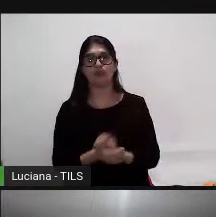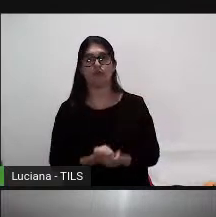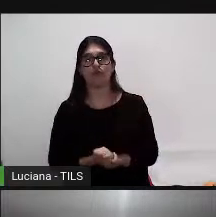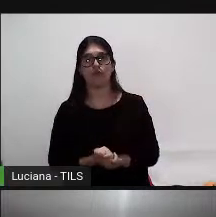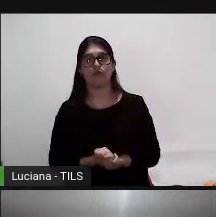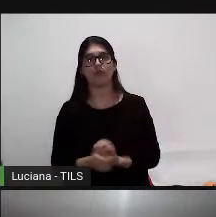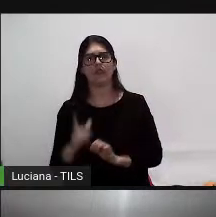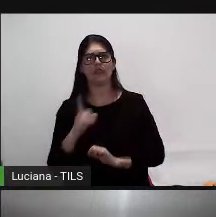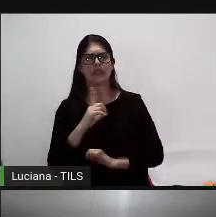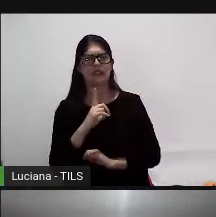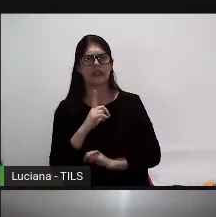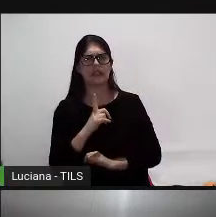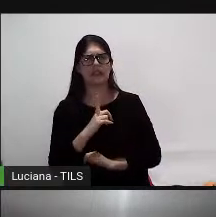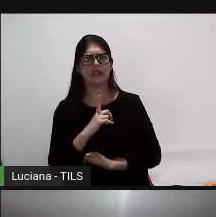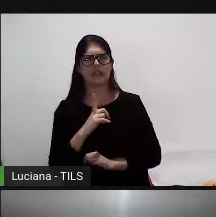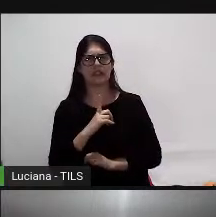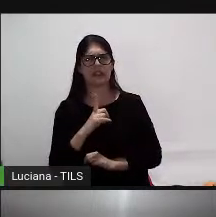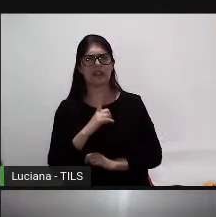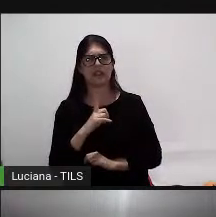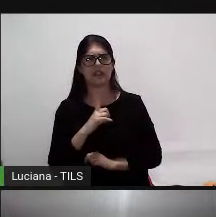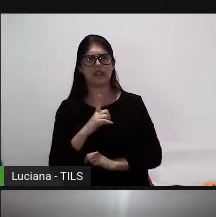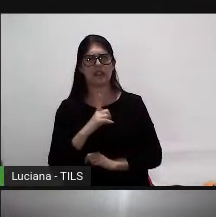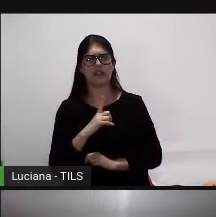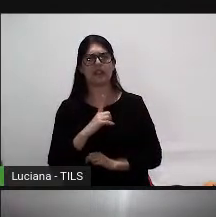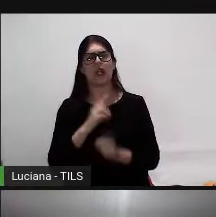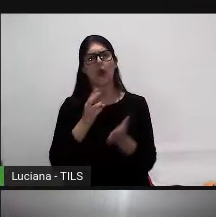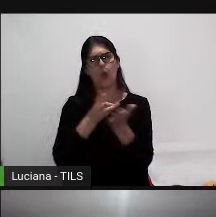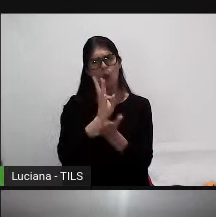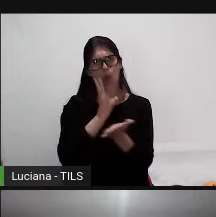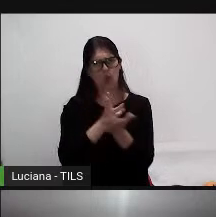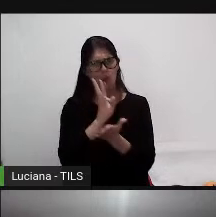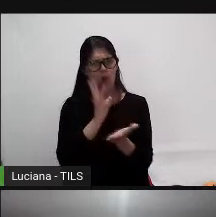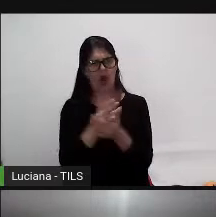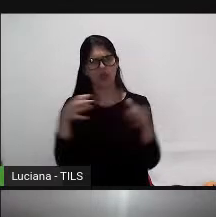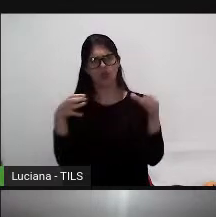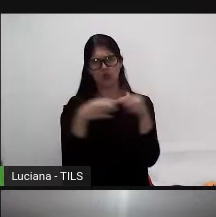um ATS, então, o ATS Business, né? Então, vocês podem